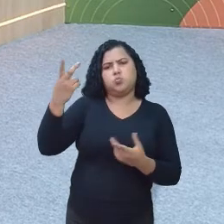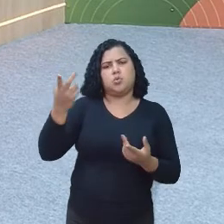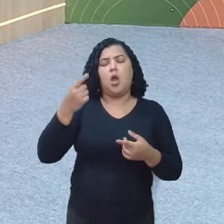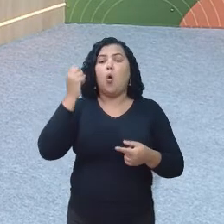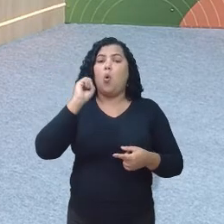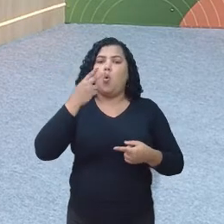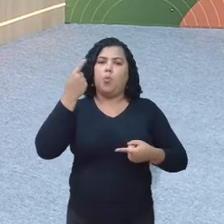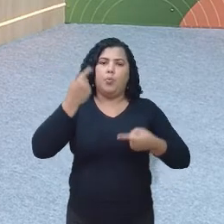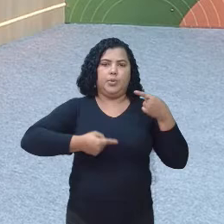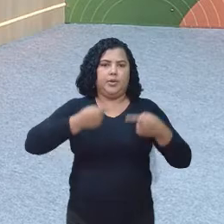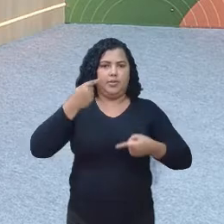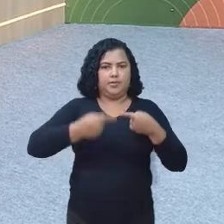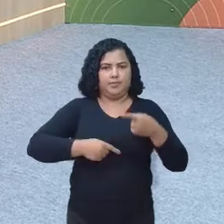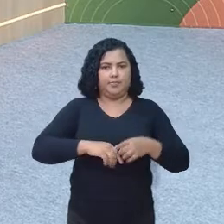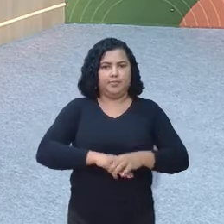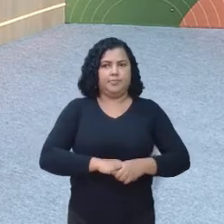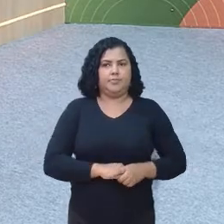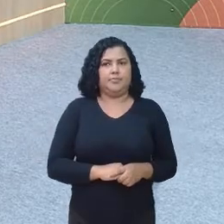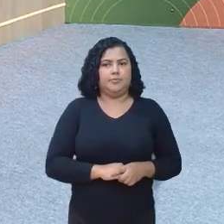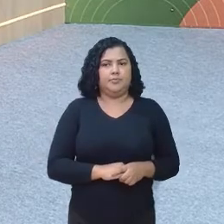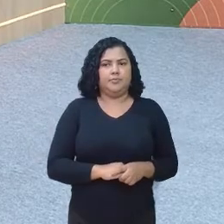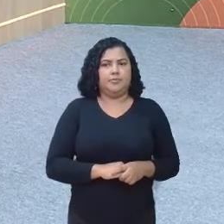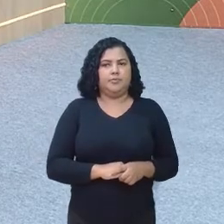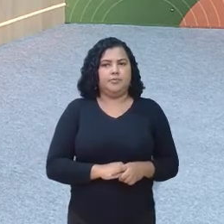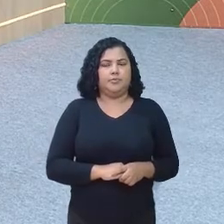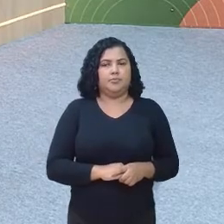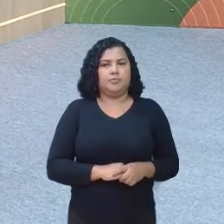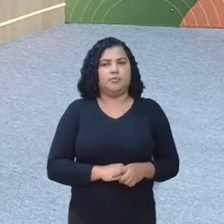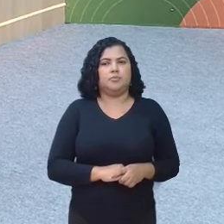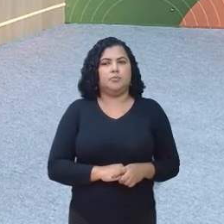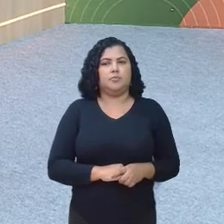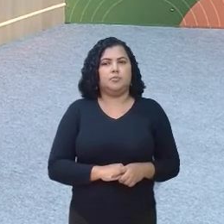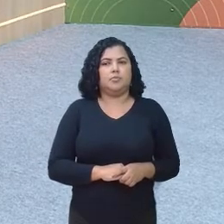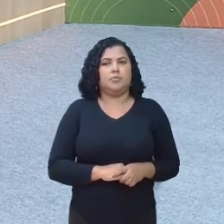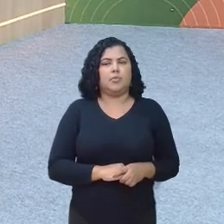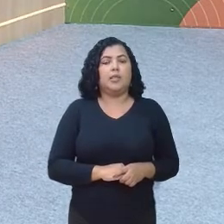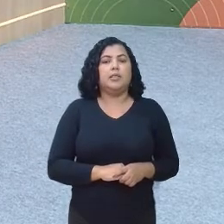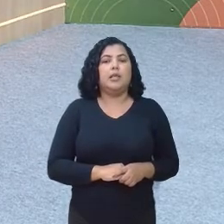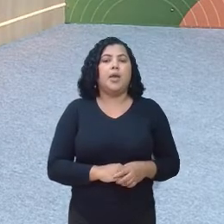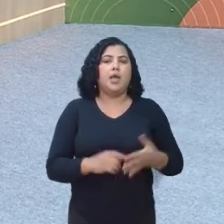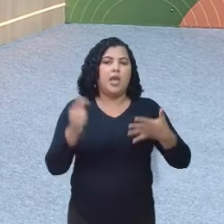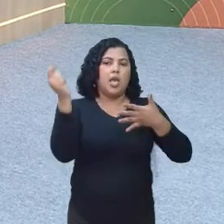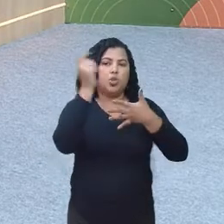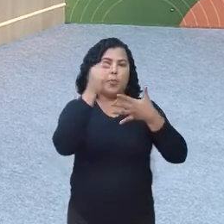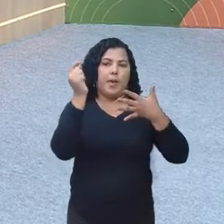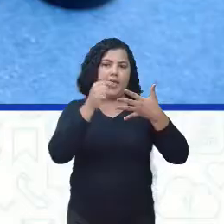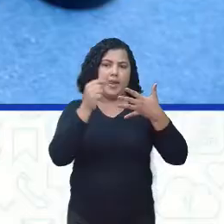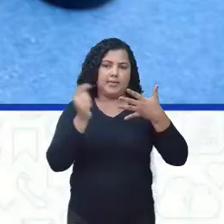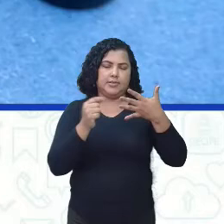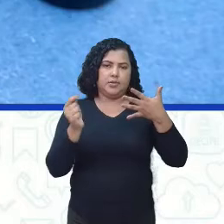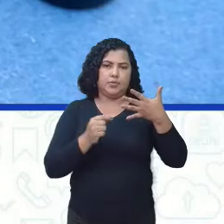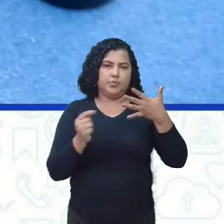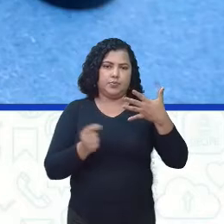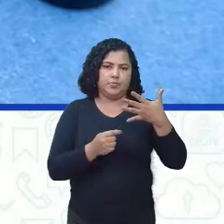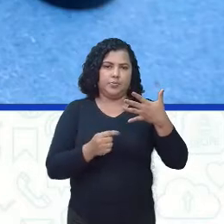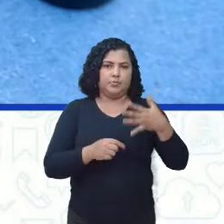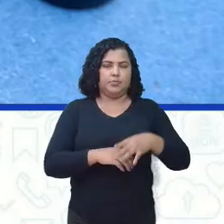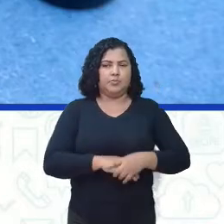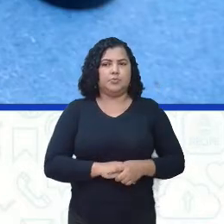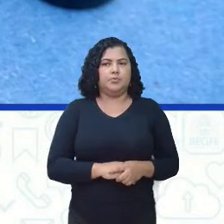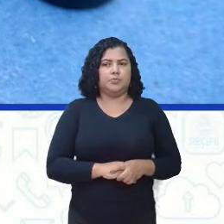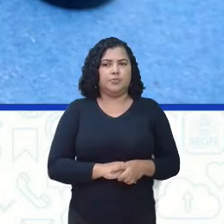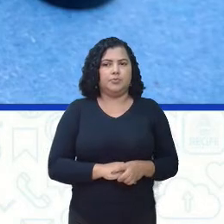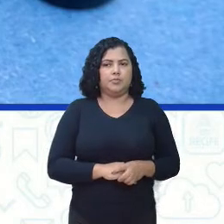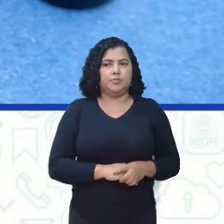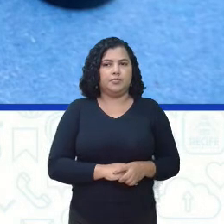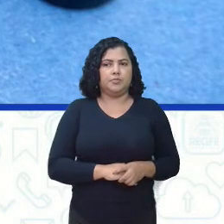questão política também. O argumento por enumeração. tá certo? Além do argumento por comparação, a gente pode,